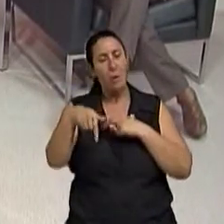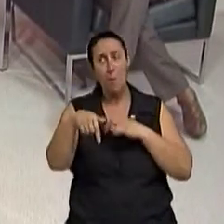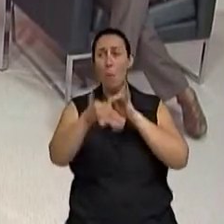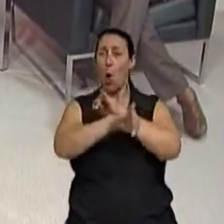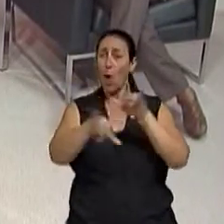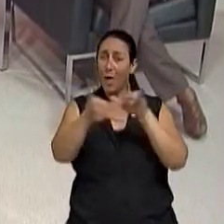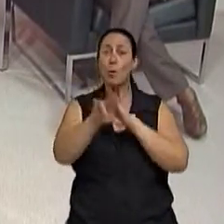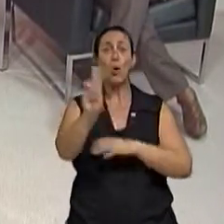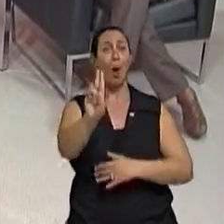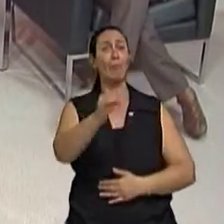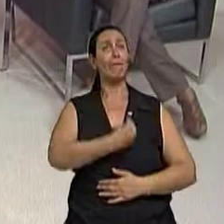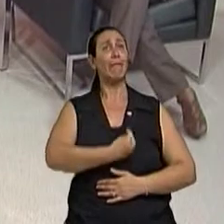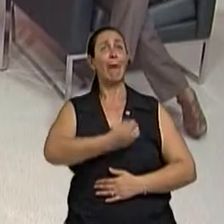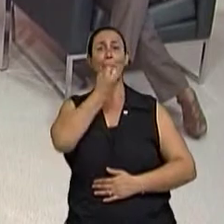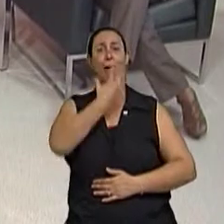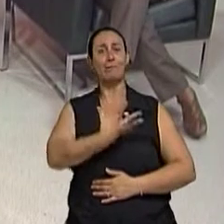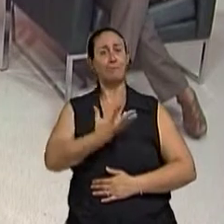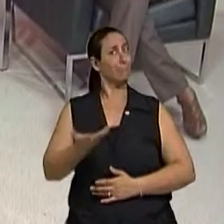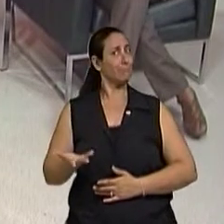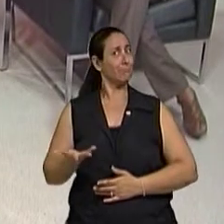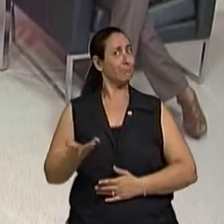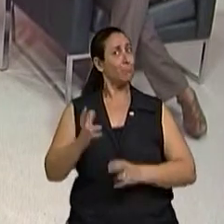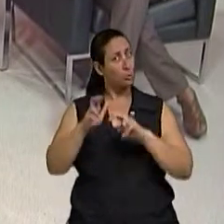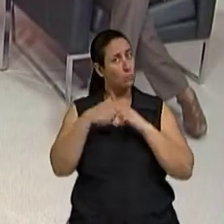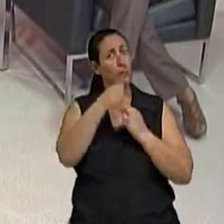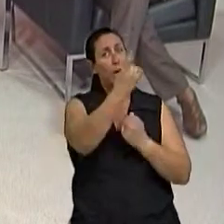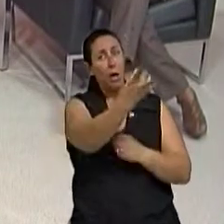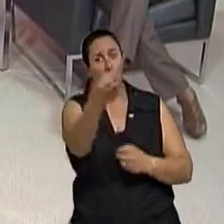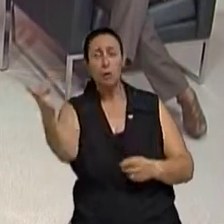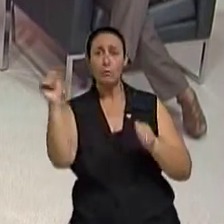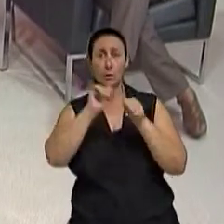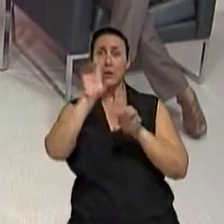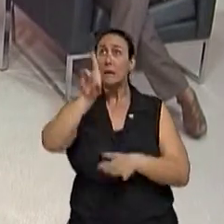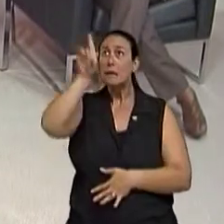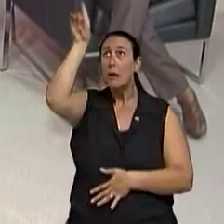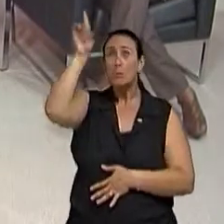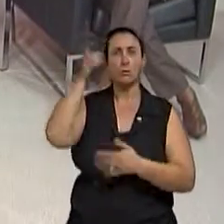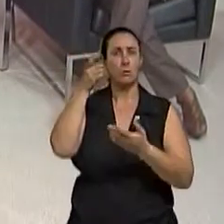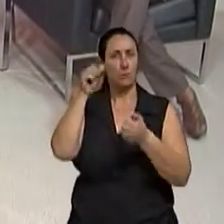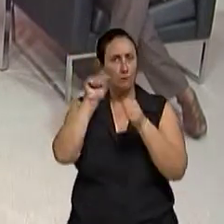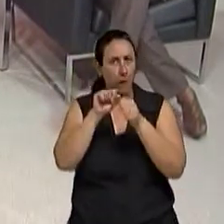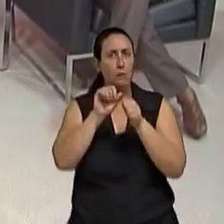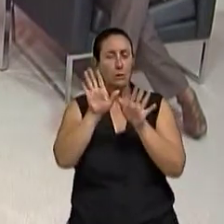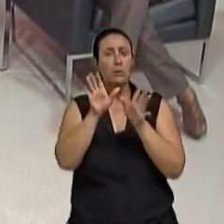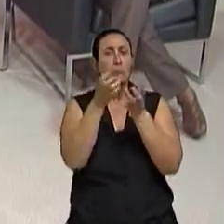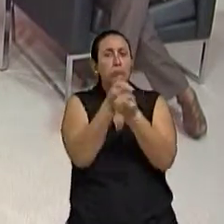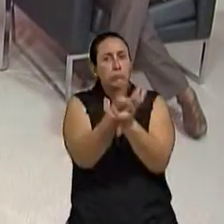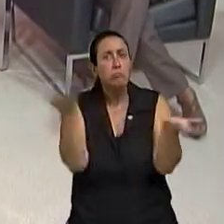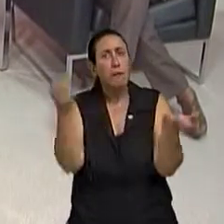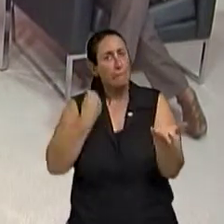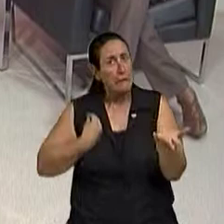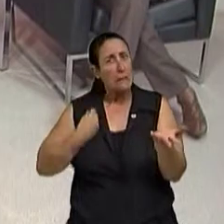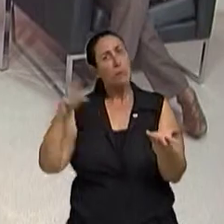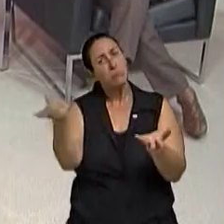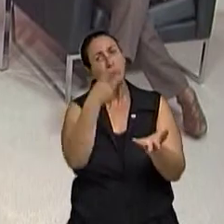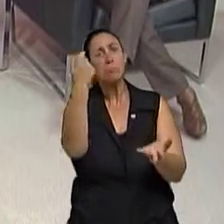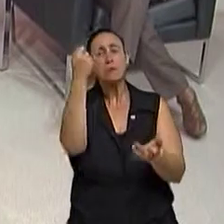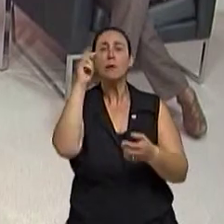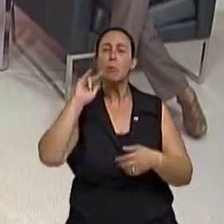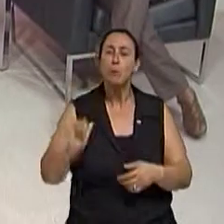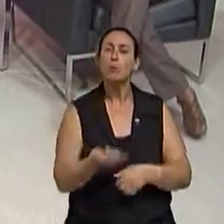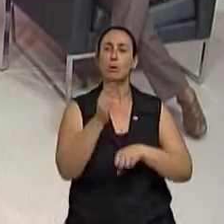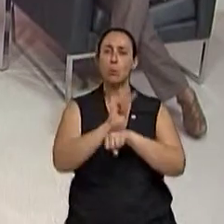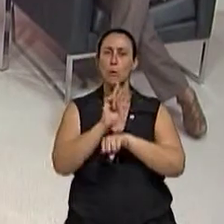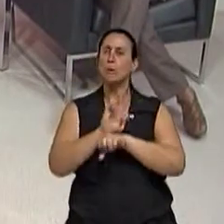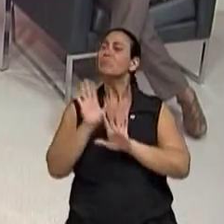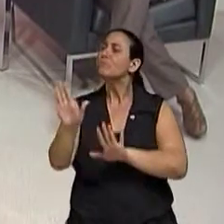Viva Bem, que você pode, faça a sua parte. Deus faz a dele, faça a sua aqui, né? Com certeza. Doutor, podemos dizer